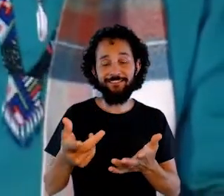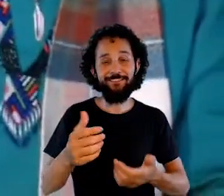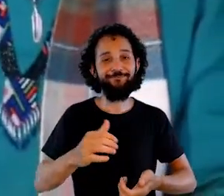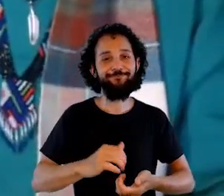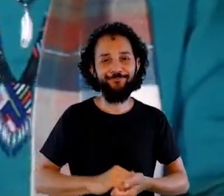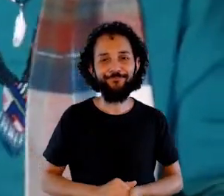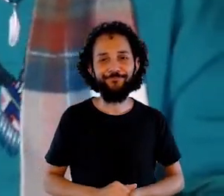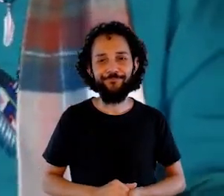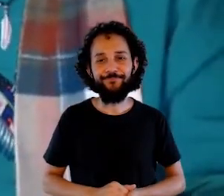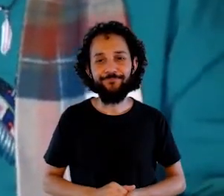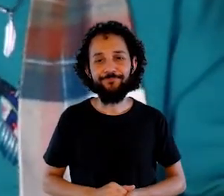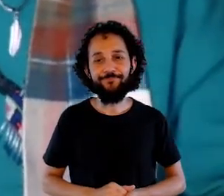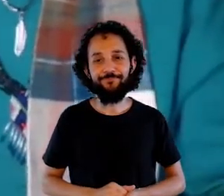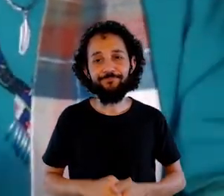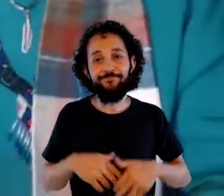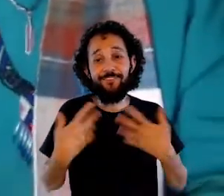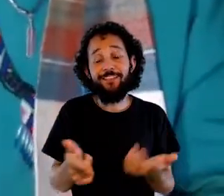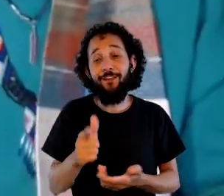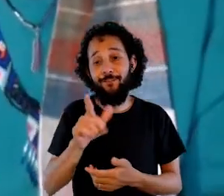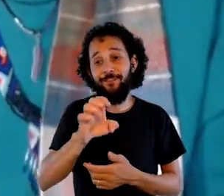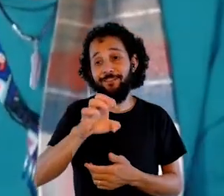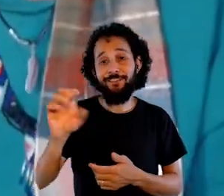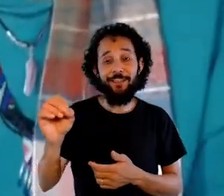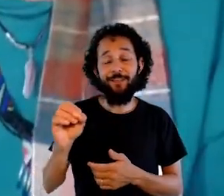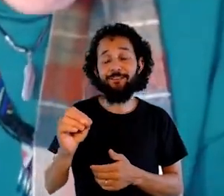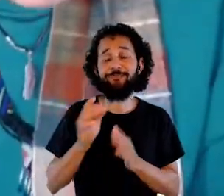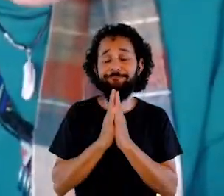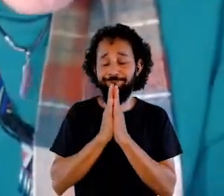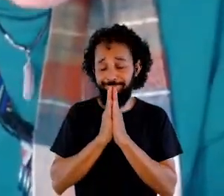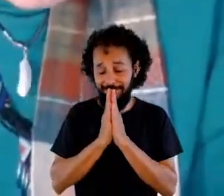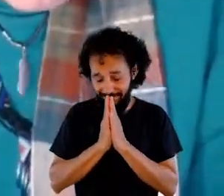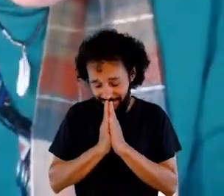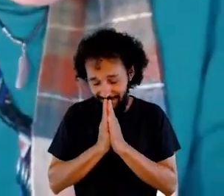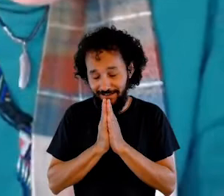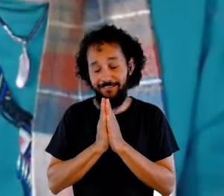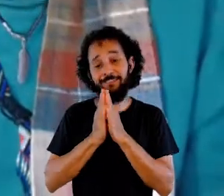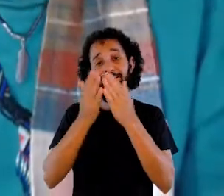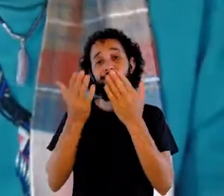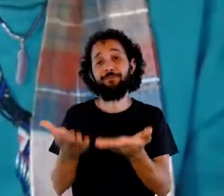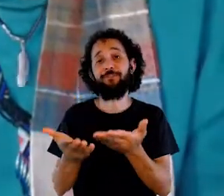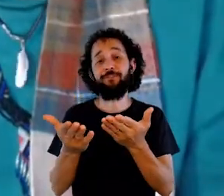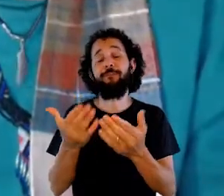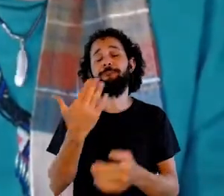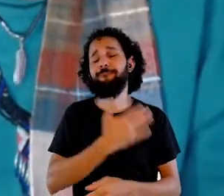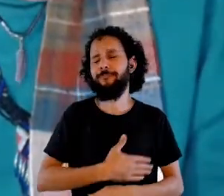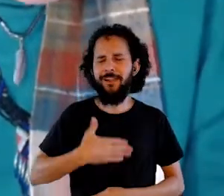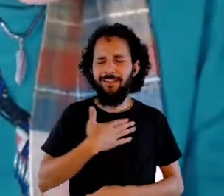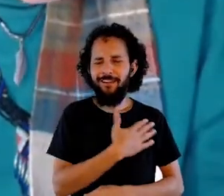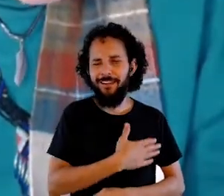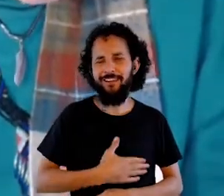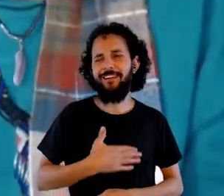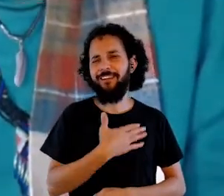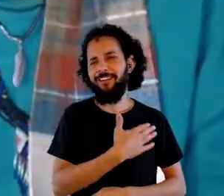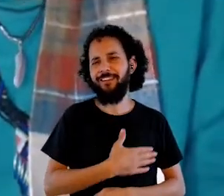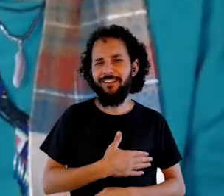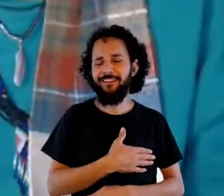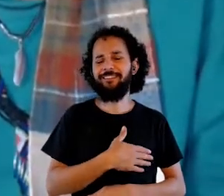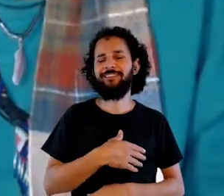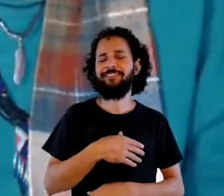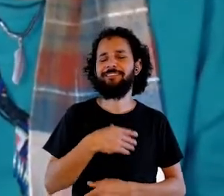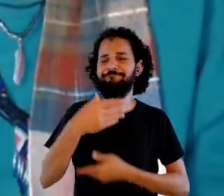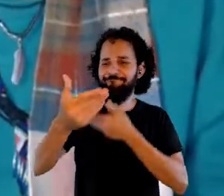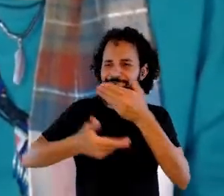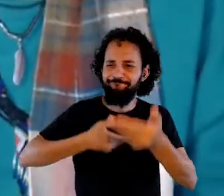Léo, então, gratidão imensa e profunda, prazer muito grande trocar aqui com você nessa mostra que